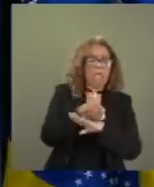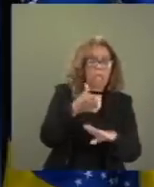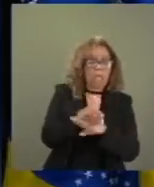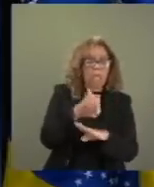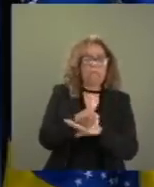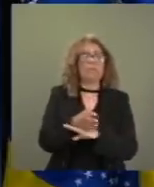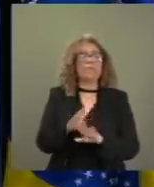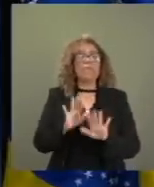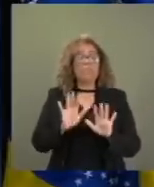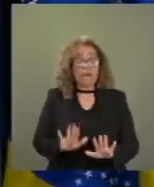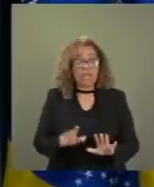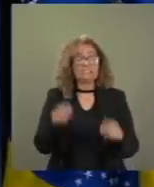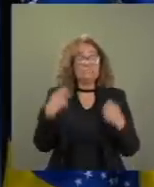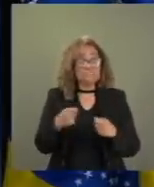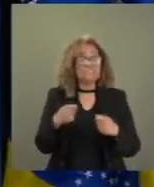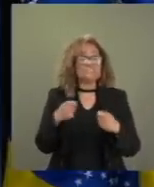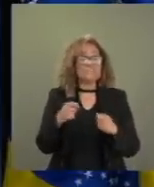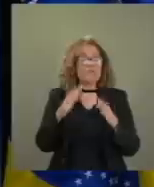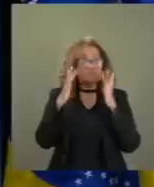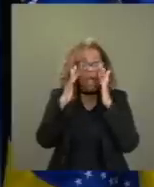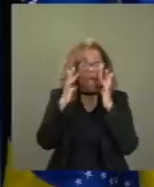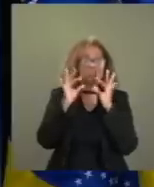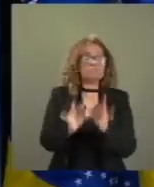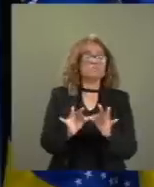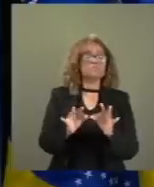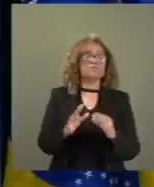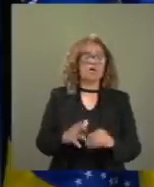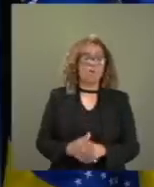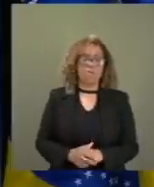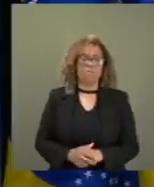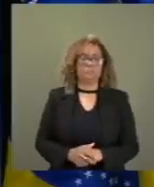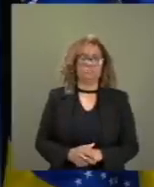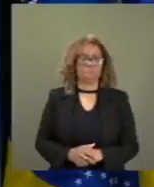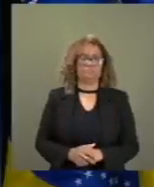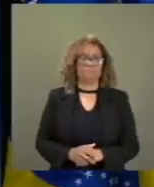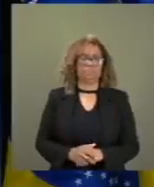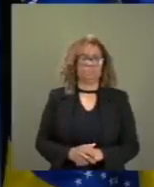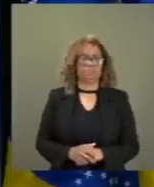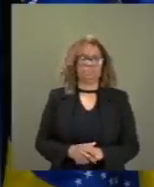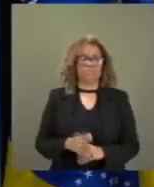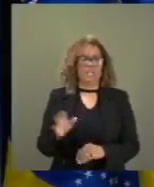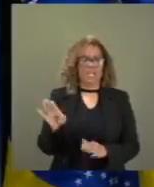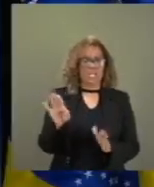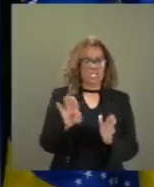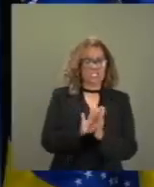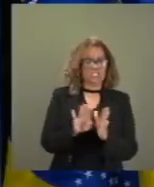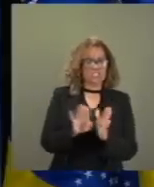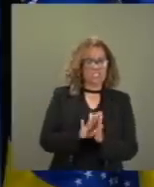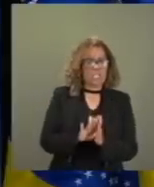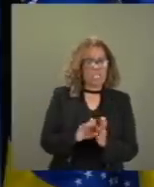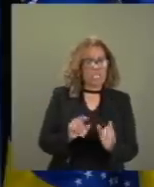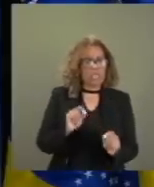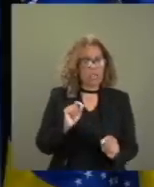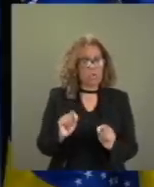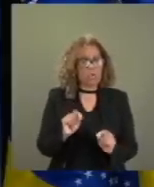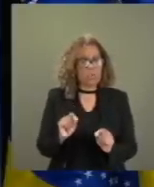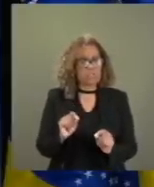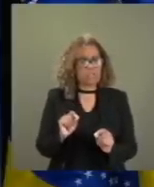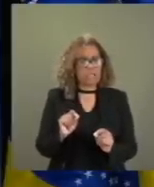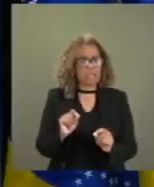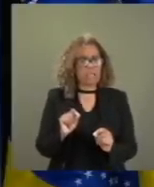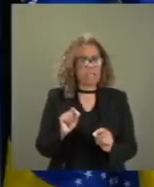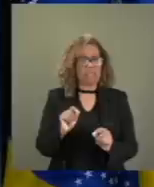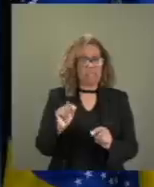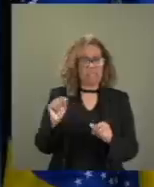precisa ser ouvido e aí vem um grande veículo de comunicação independente tá fazendo um